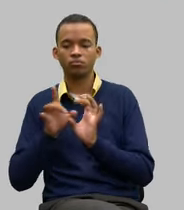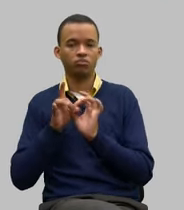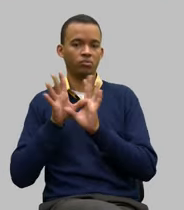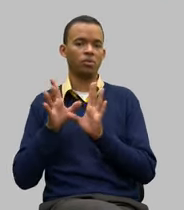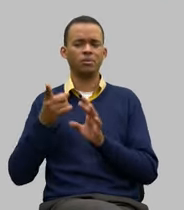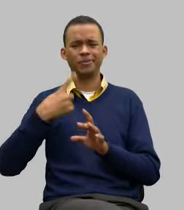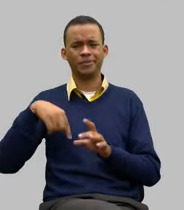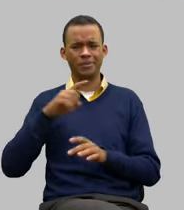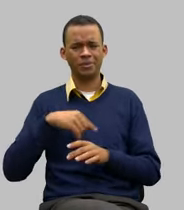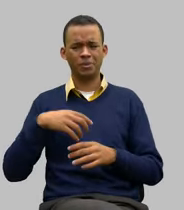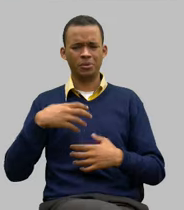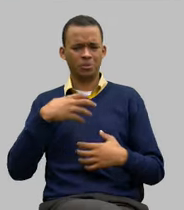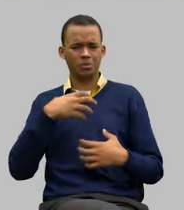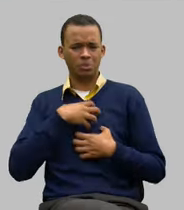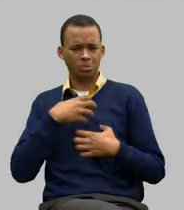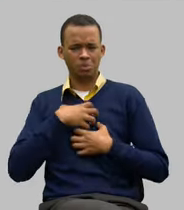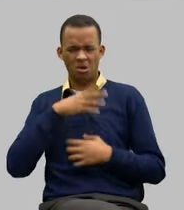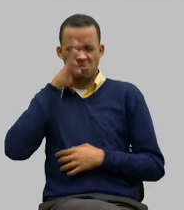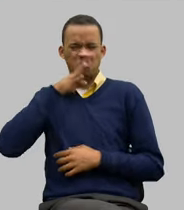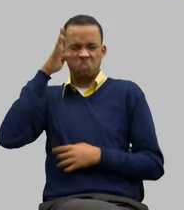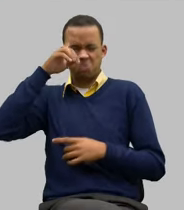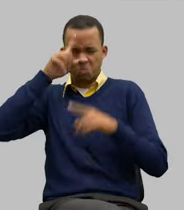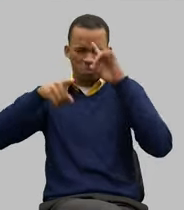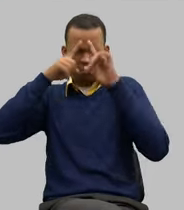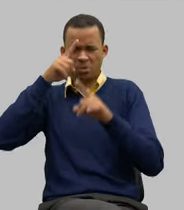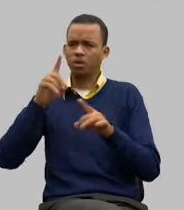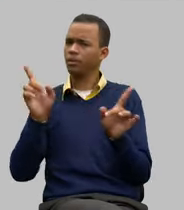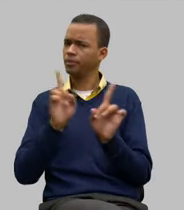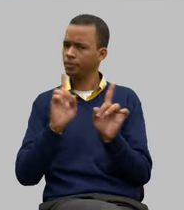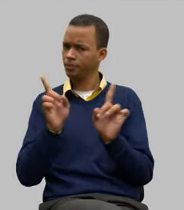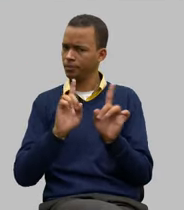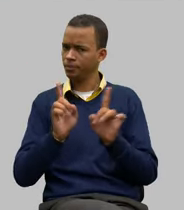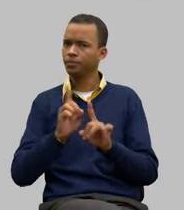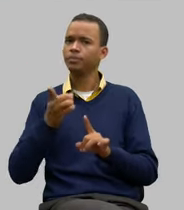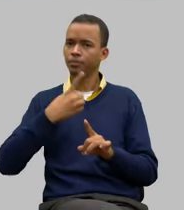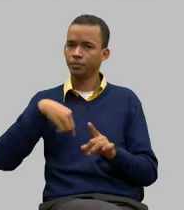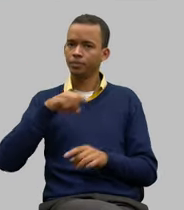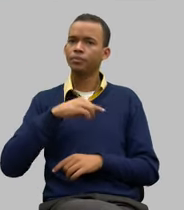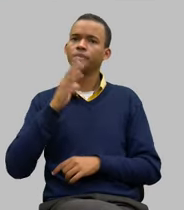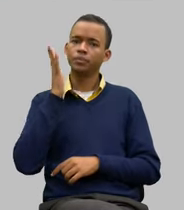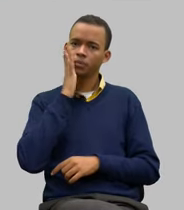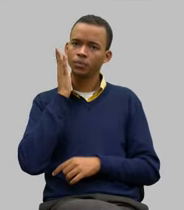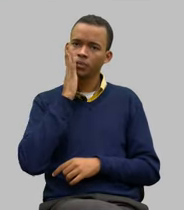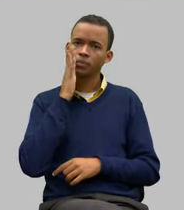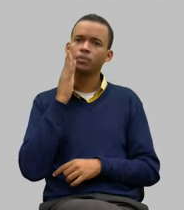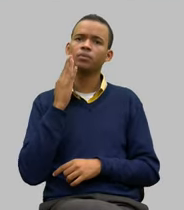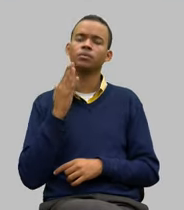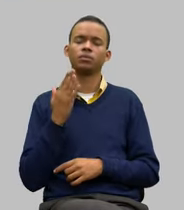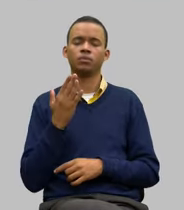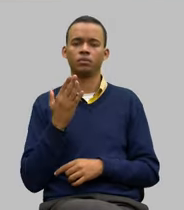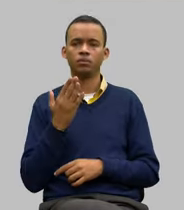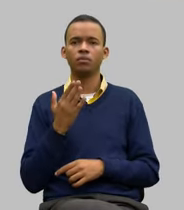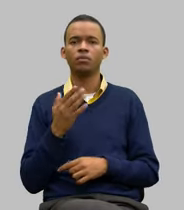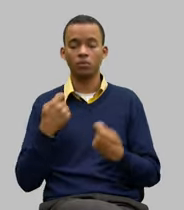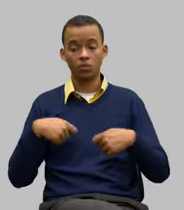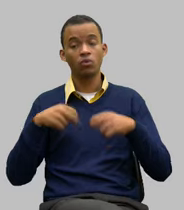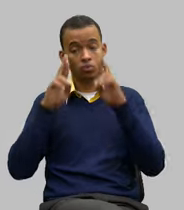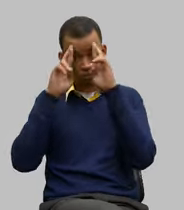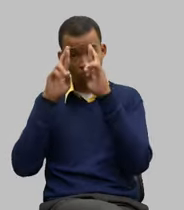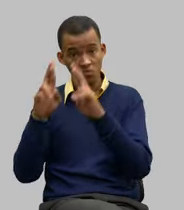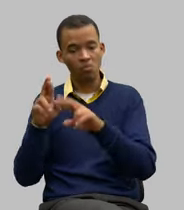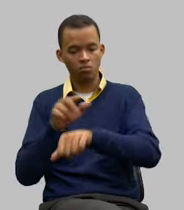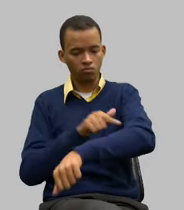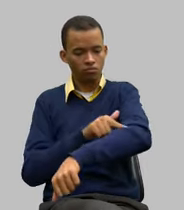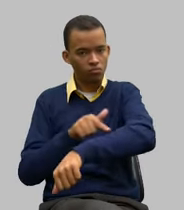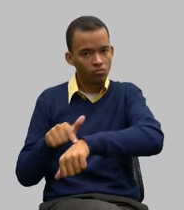não trata o assessor desse jeito mesmo ele tendo essa condição jurídica fragilizada a gente não trata a gente trata com respeito a gente